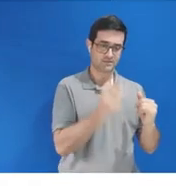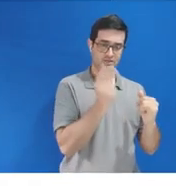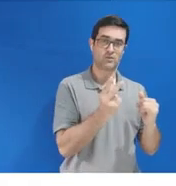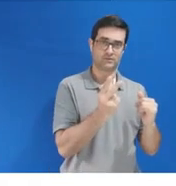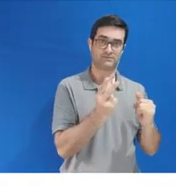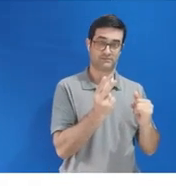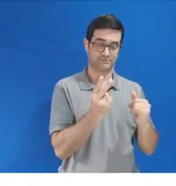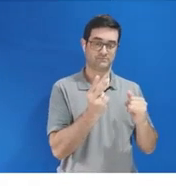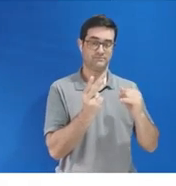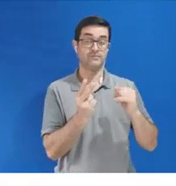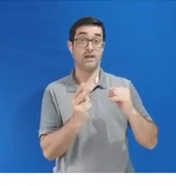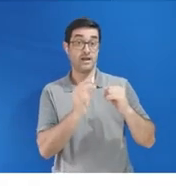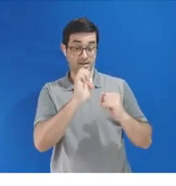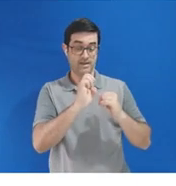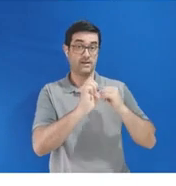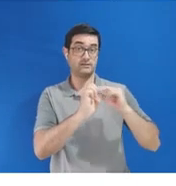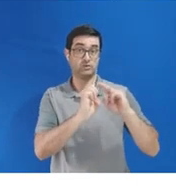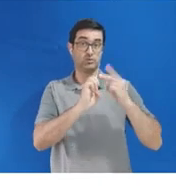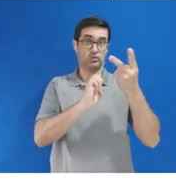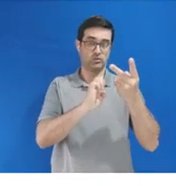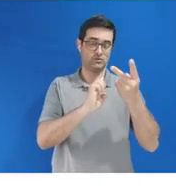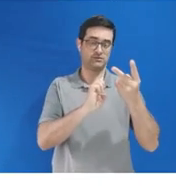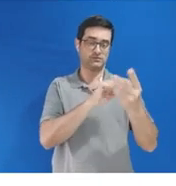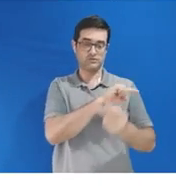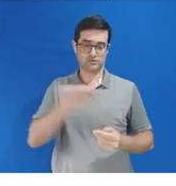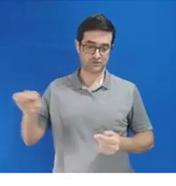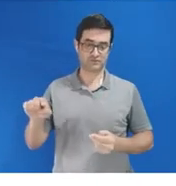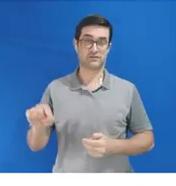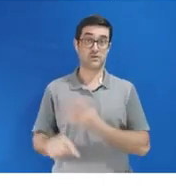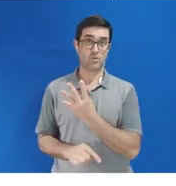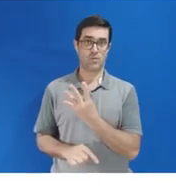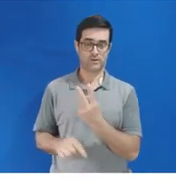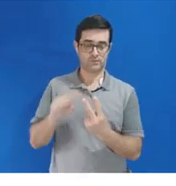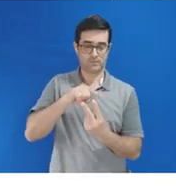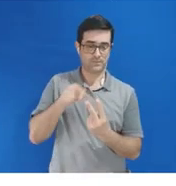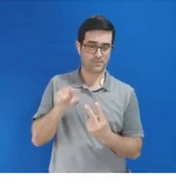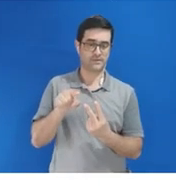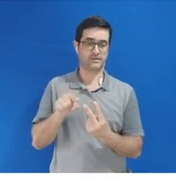ânion, multiplicado pela carga elementar do elétron, divididos pelo